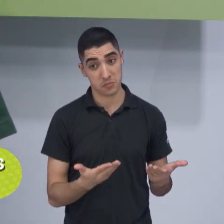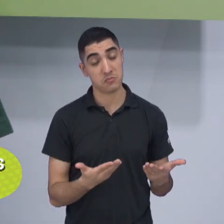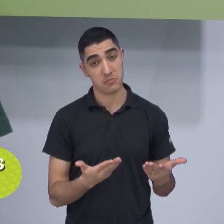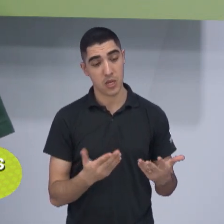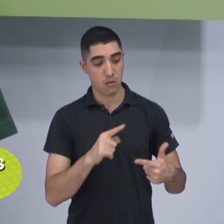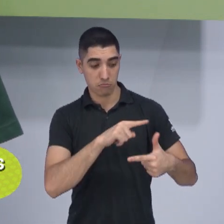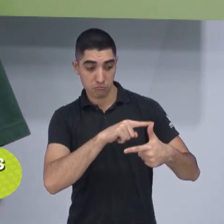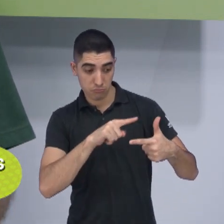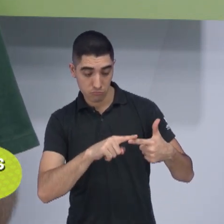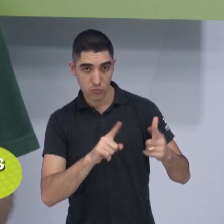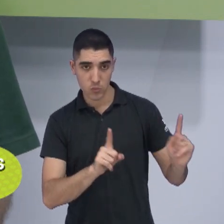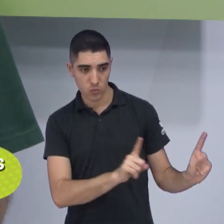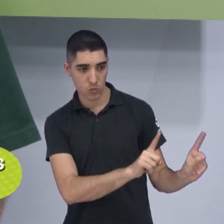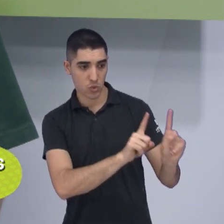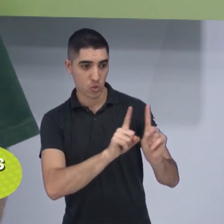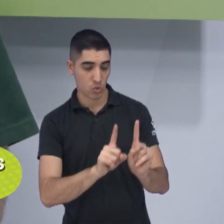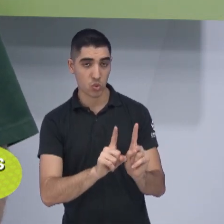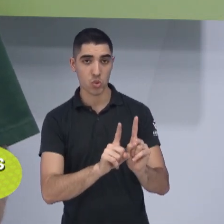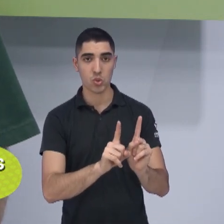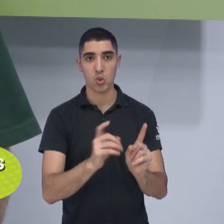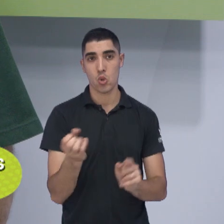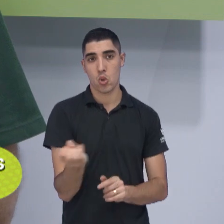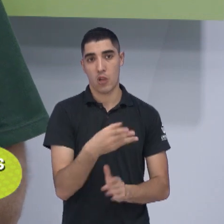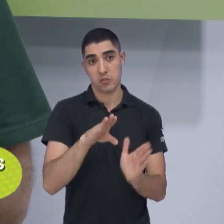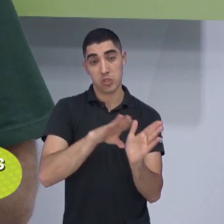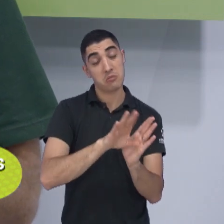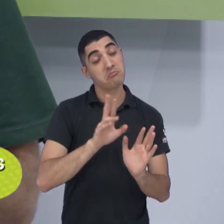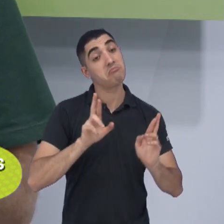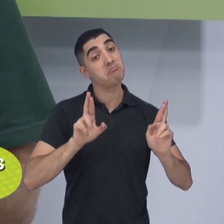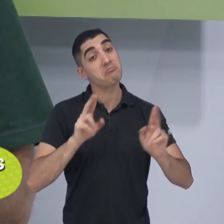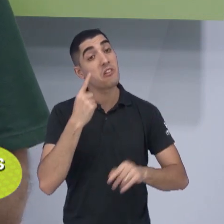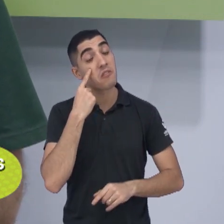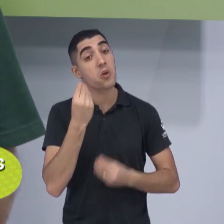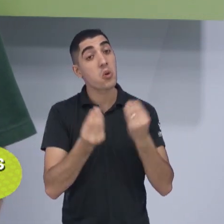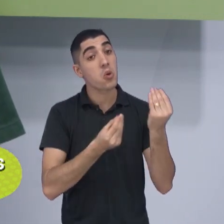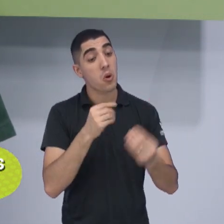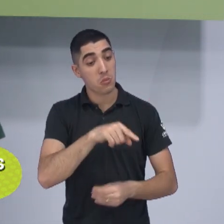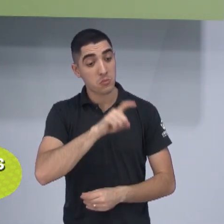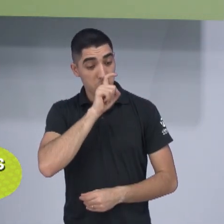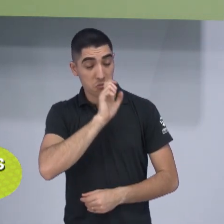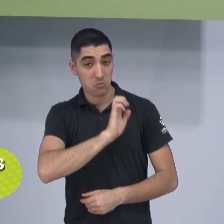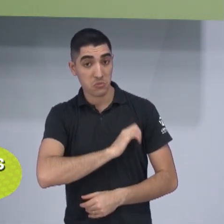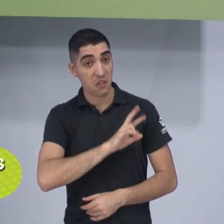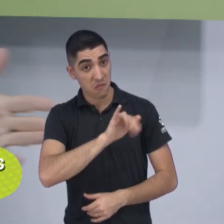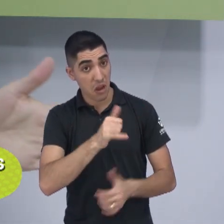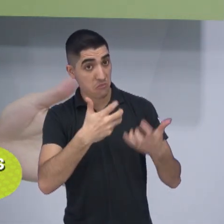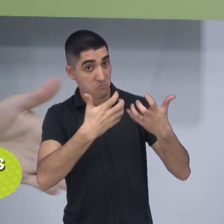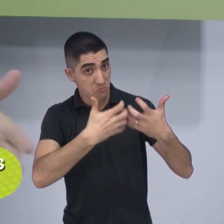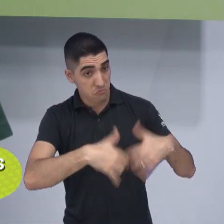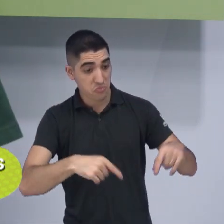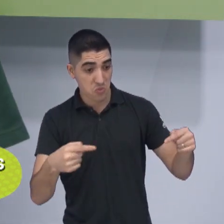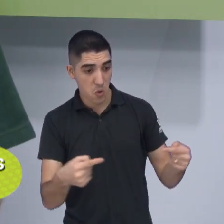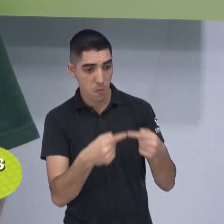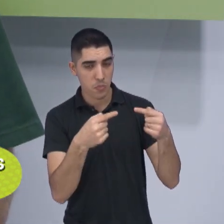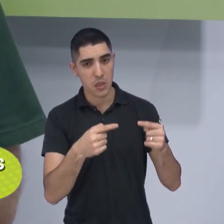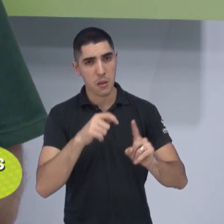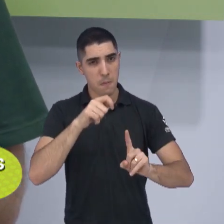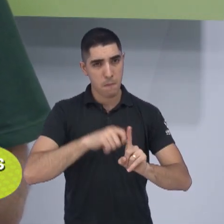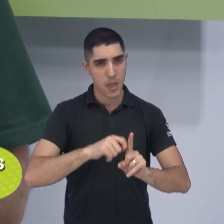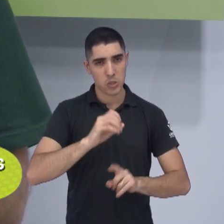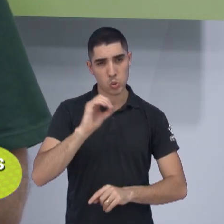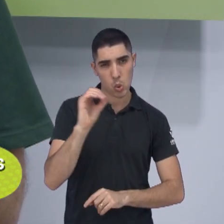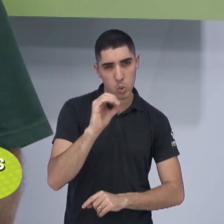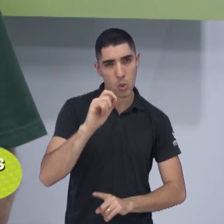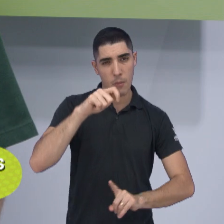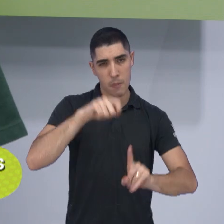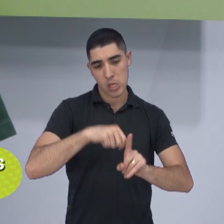aí de duas novas caras para o São José. Vamos ver como funciona ao decorrer do tempo, chegando acho que em outubro, novembro, como vai